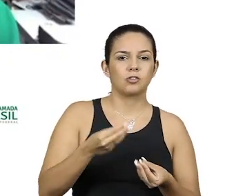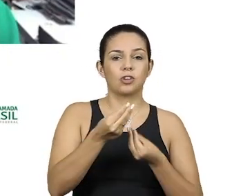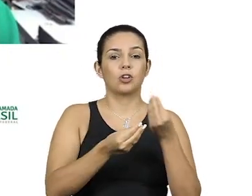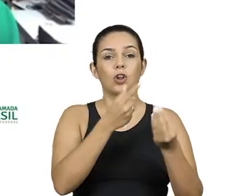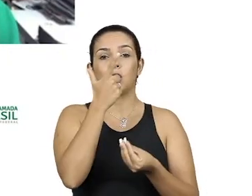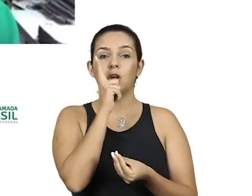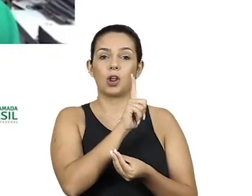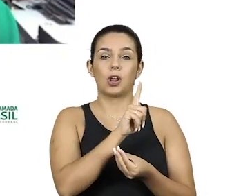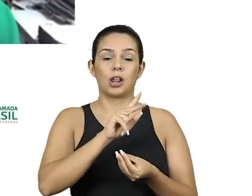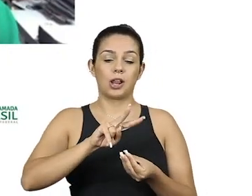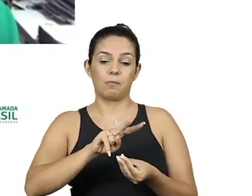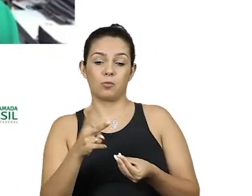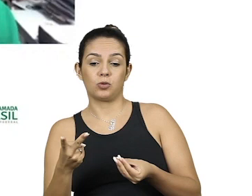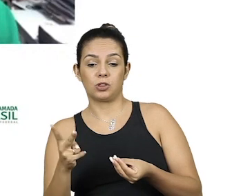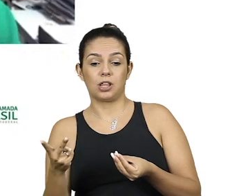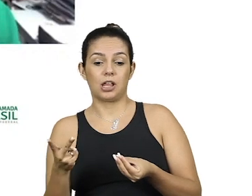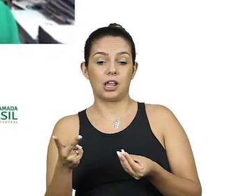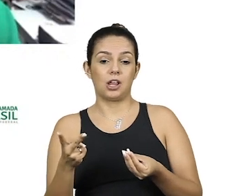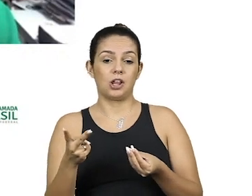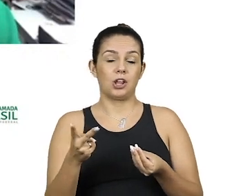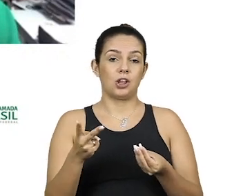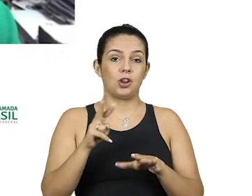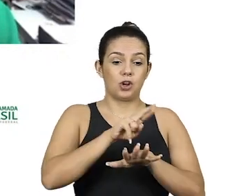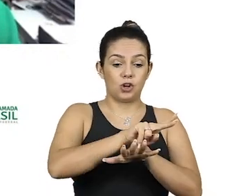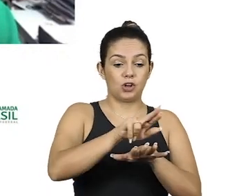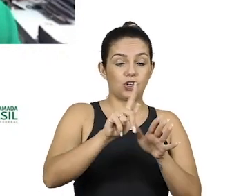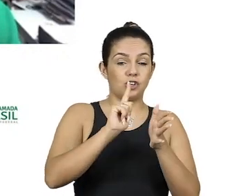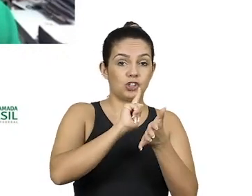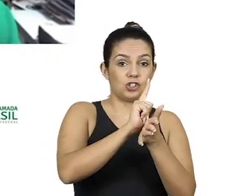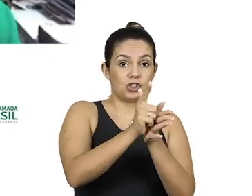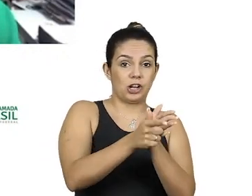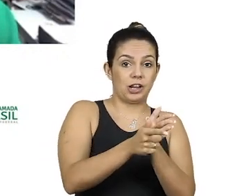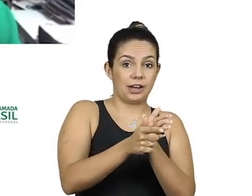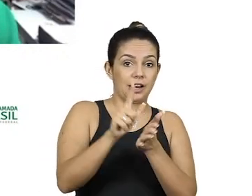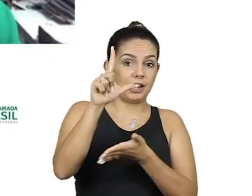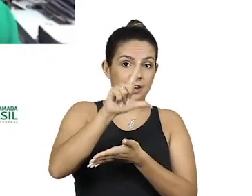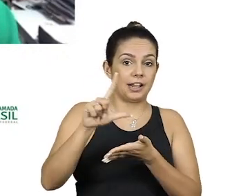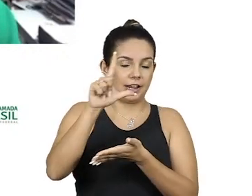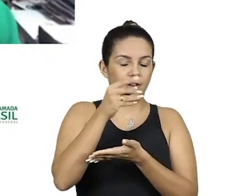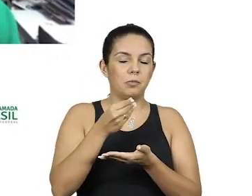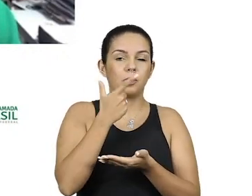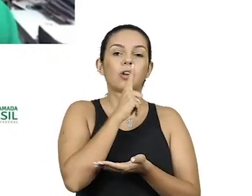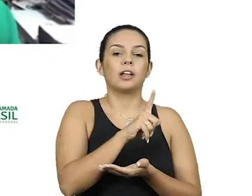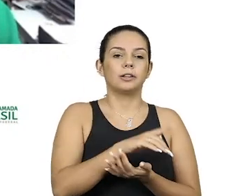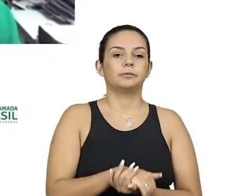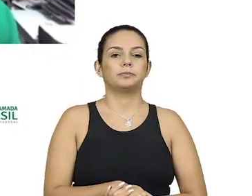consegue transitar por tantos gêneros literários?